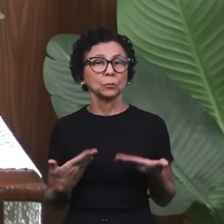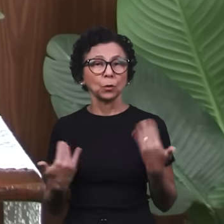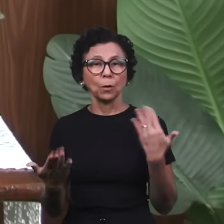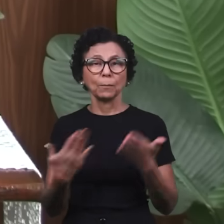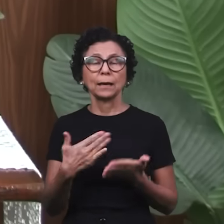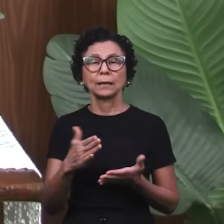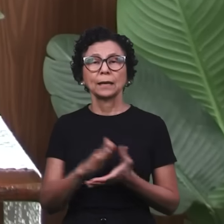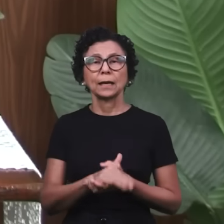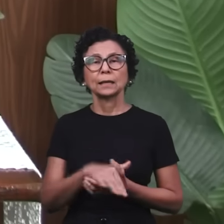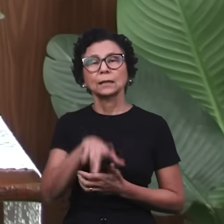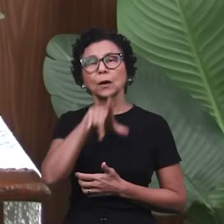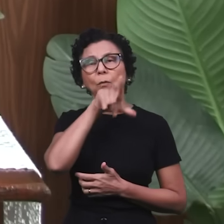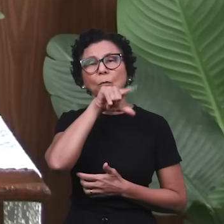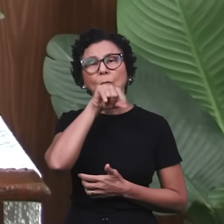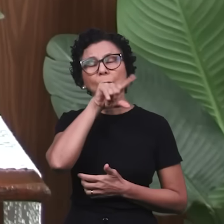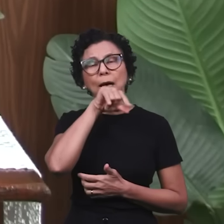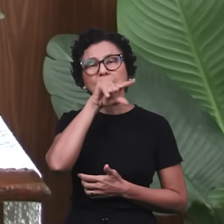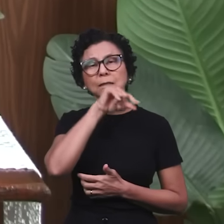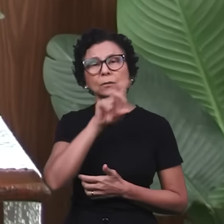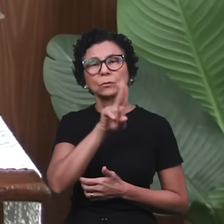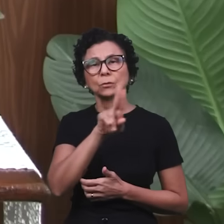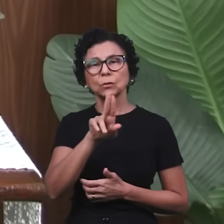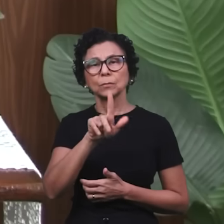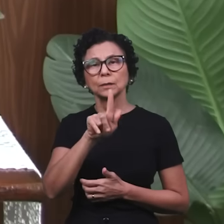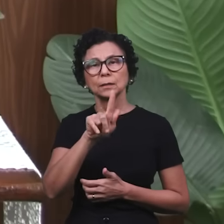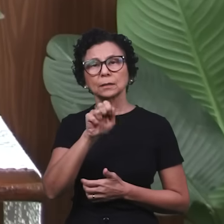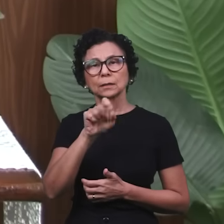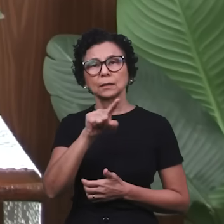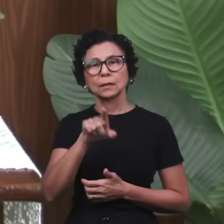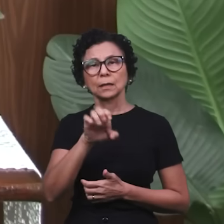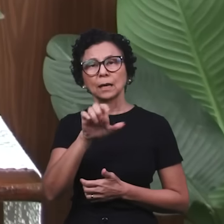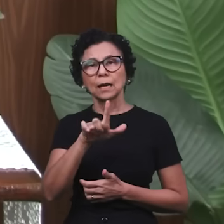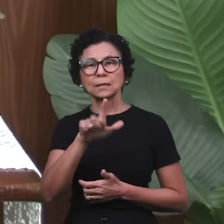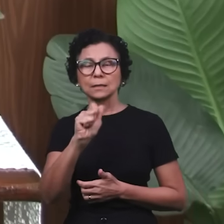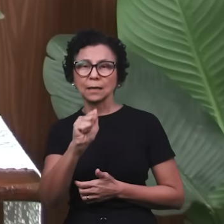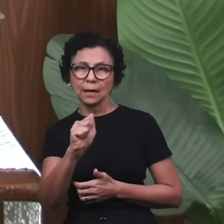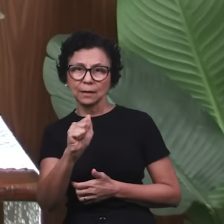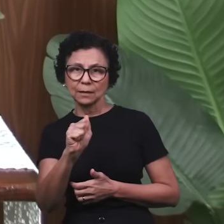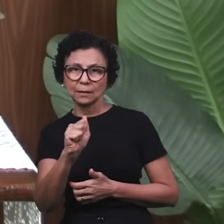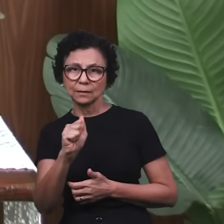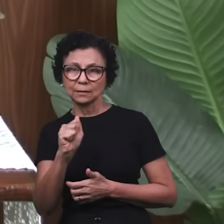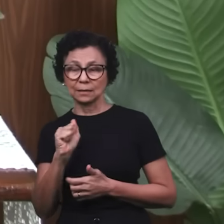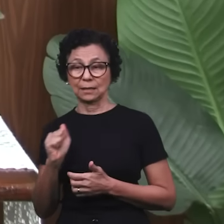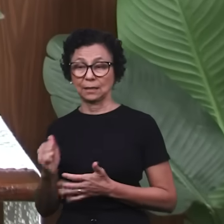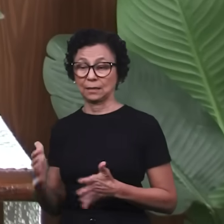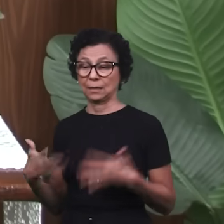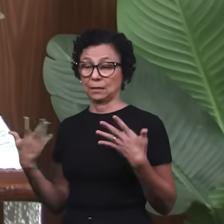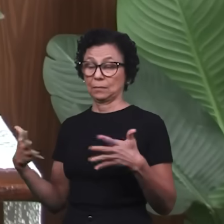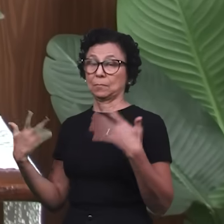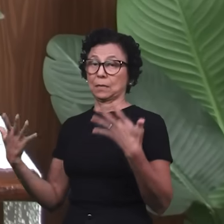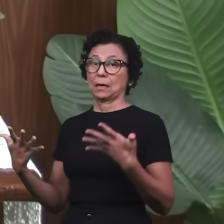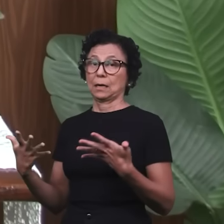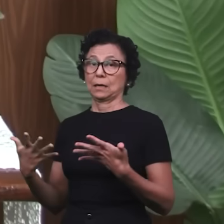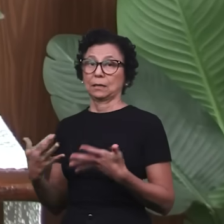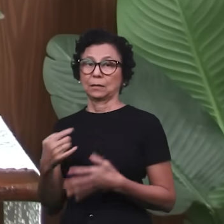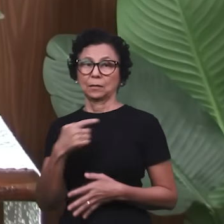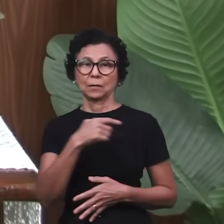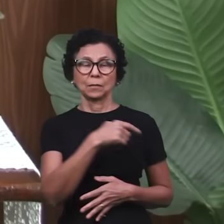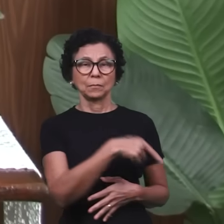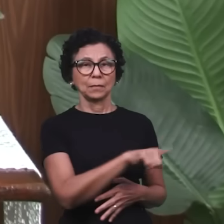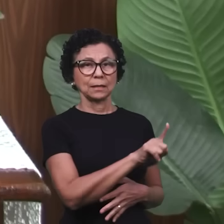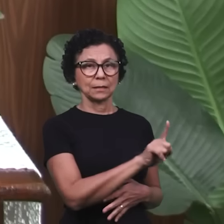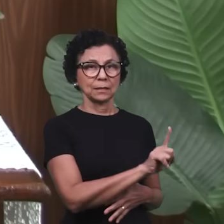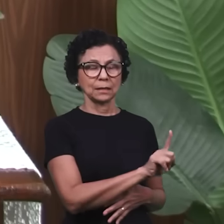uma mensagem aos predadores. Porque os predadores, eles buscam aqueles que estão fracos, enfermos